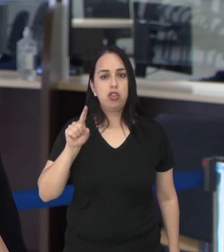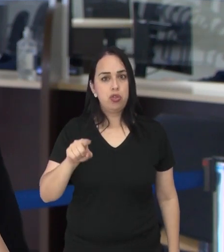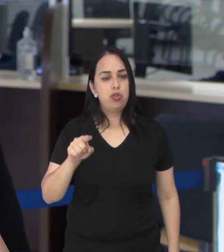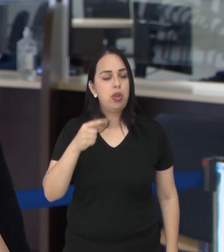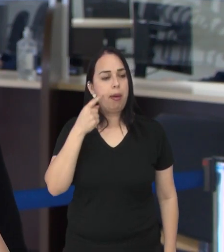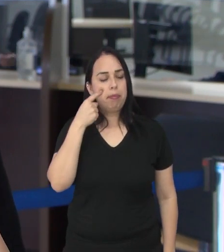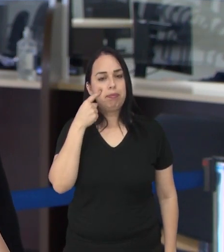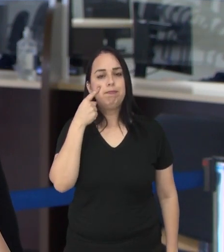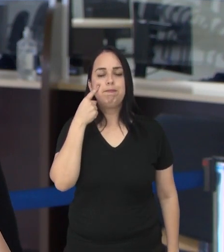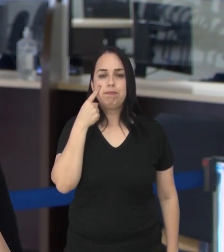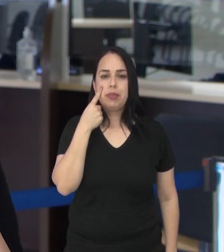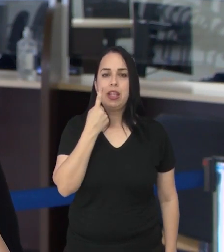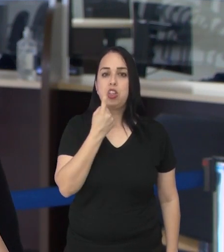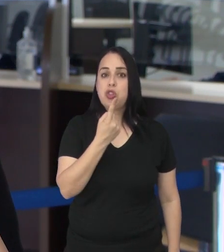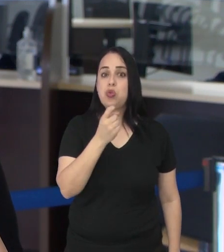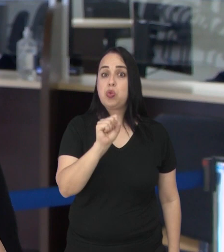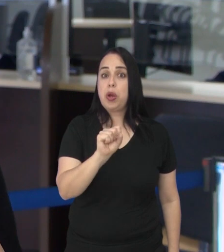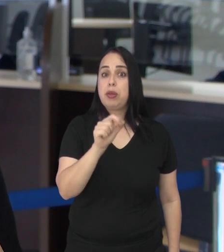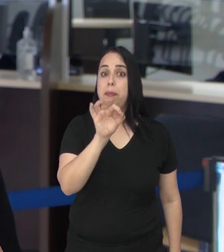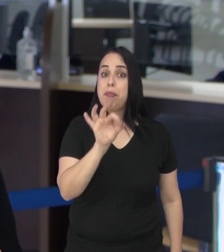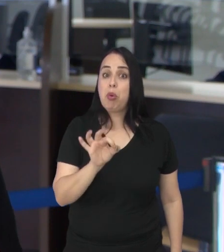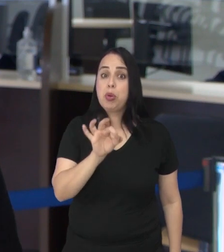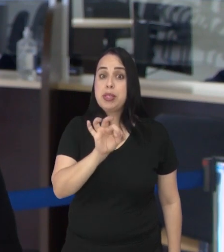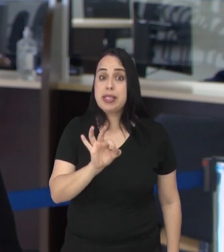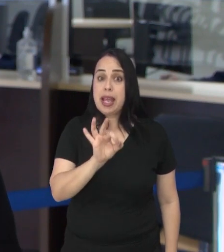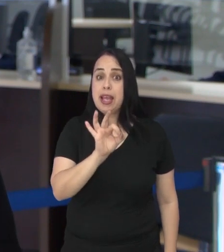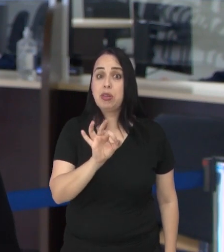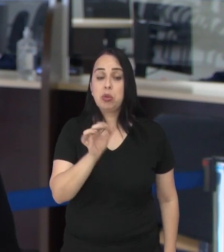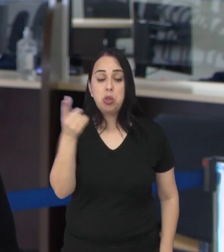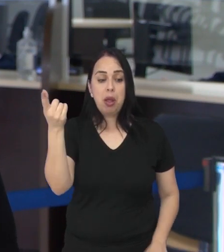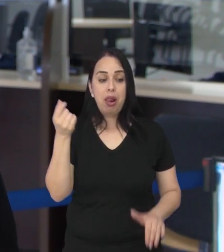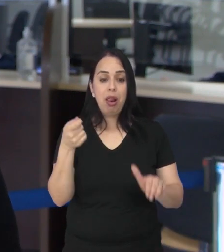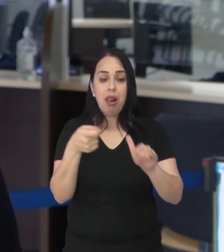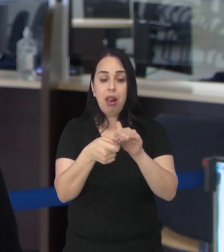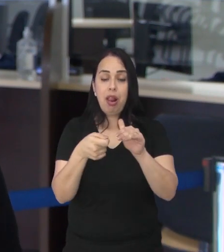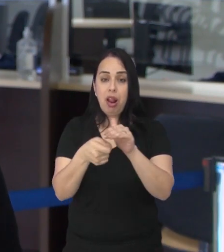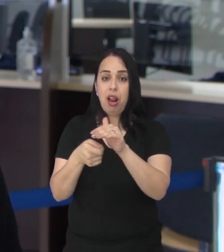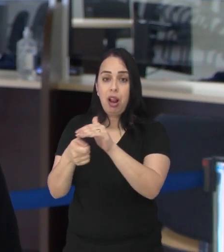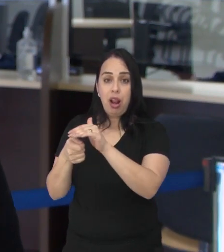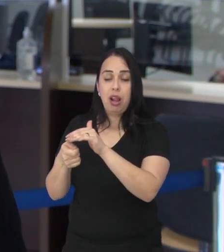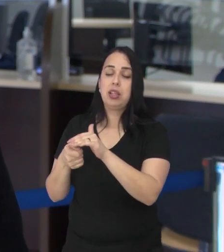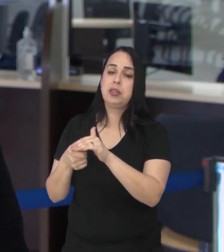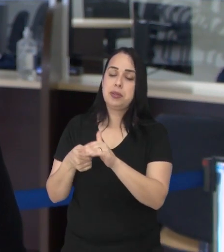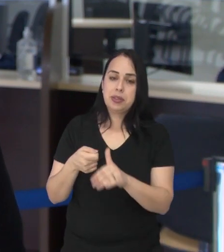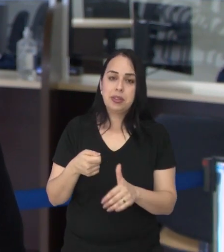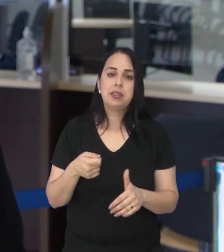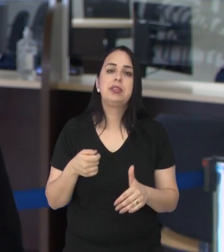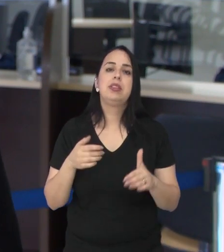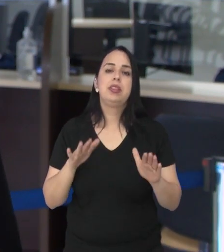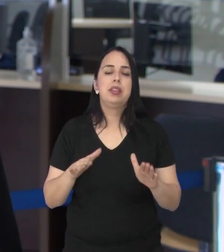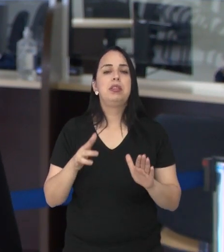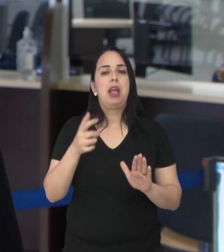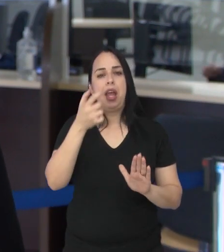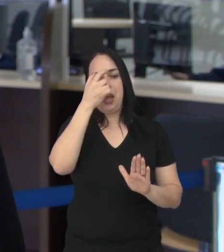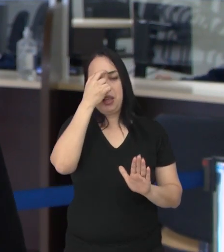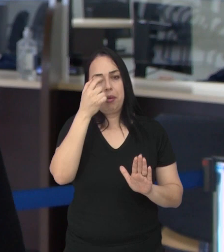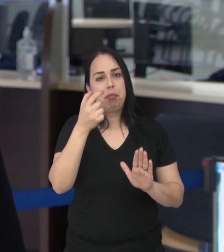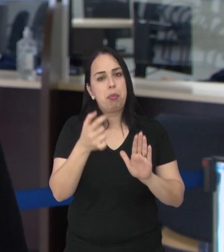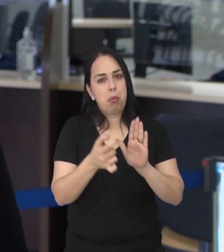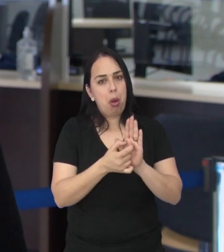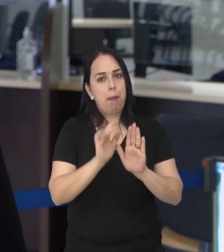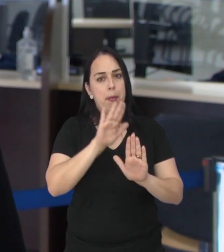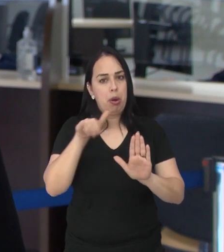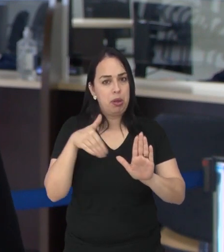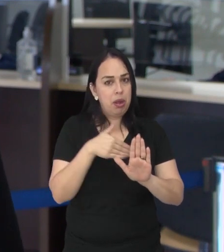secretário Lucas, já trouxeram ganhos aí na casa de 17%, 18% nas vendas dessas empresas que estiveram dentro desse ambiente.